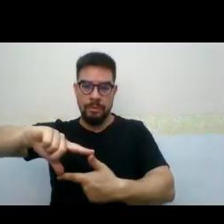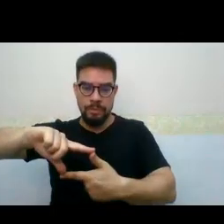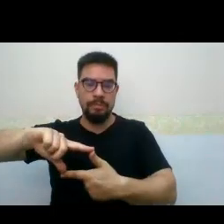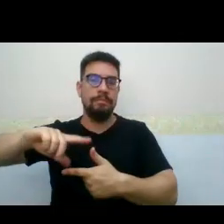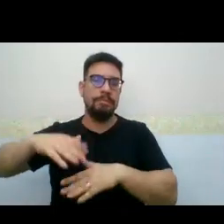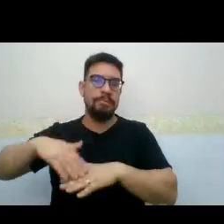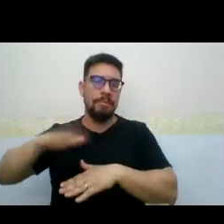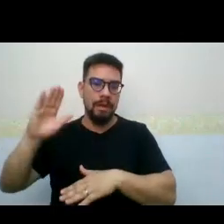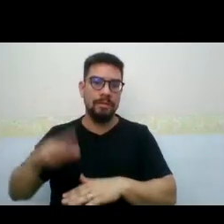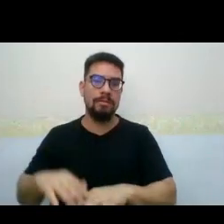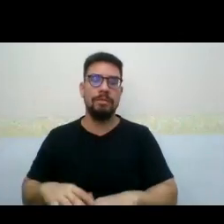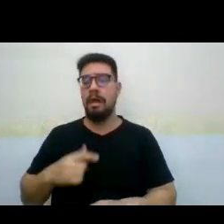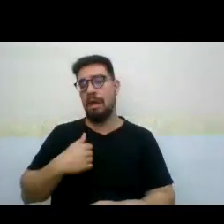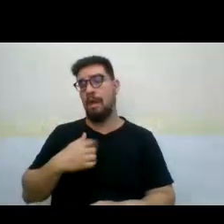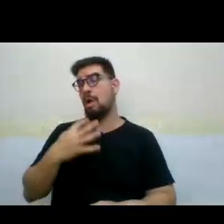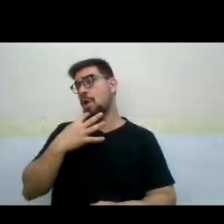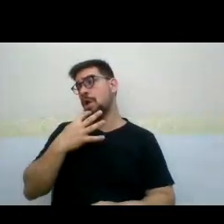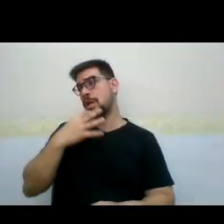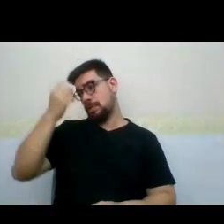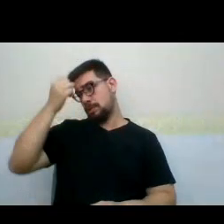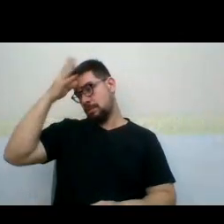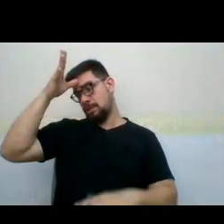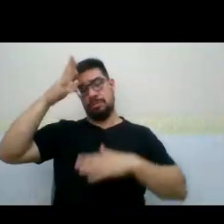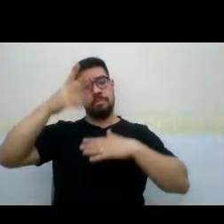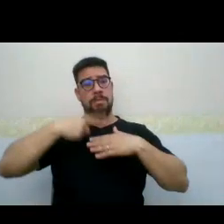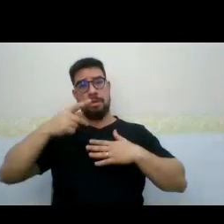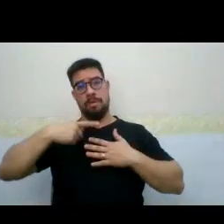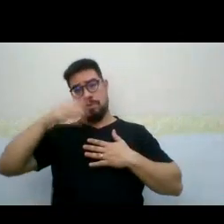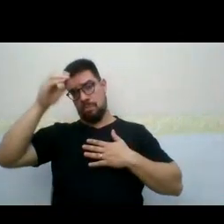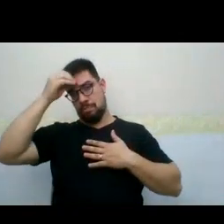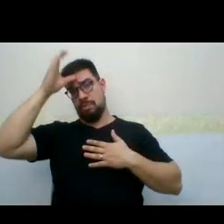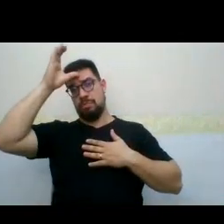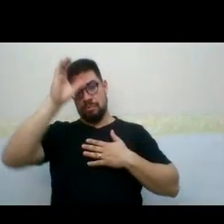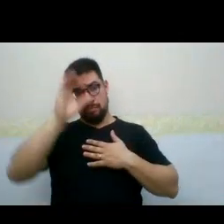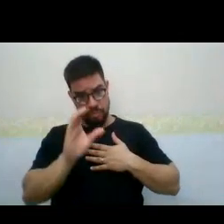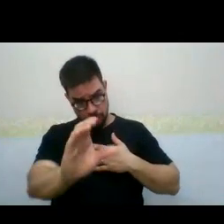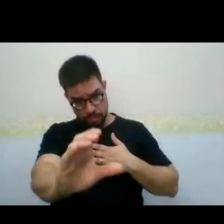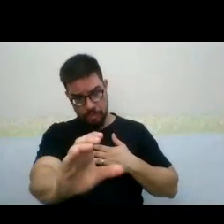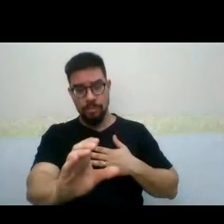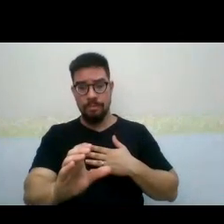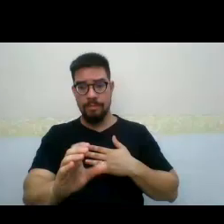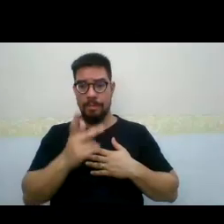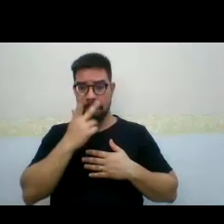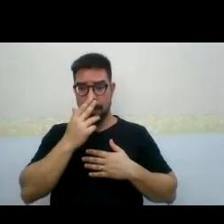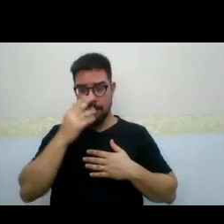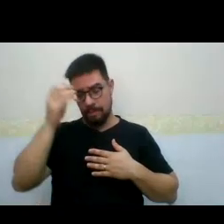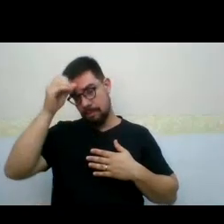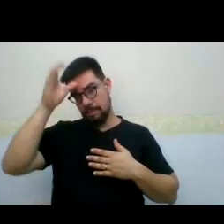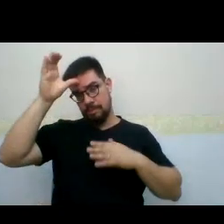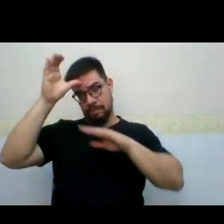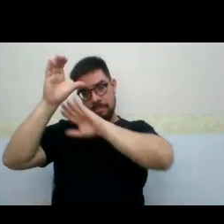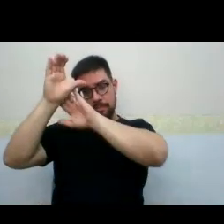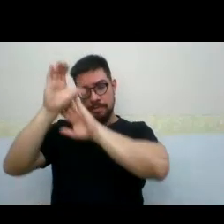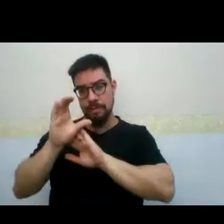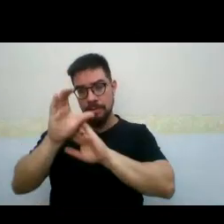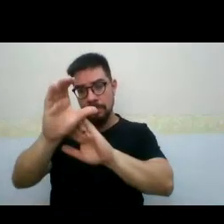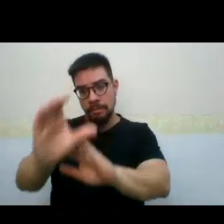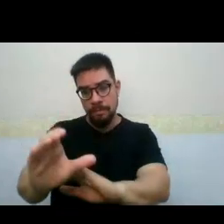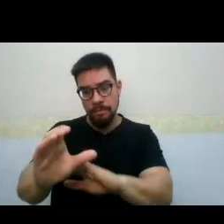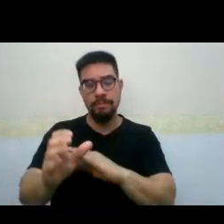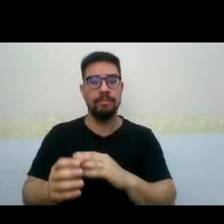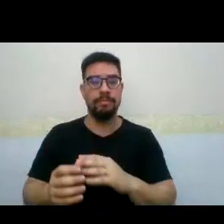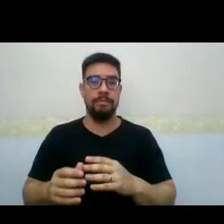eu tenho conhecimento, você vai pegar meu conhecimento. Eu tenho, você pega. E, na realidade, os professores, eles vêm